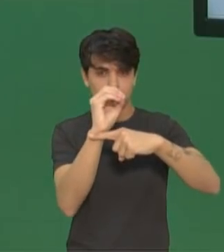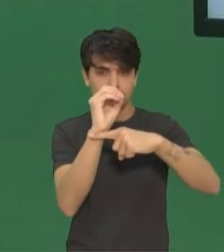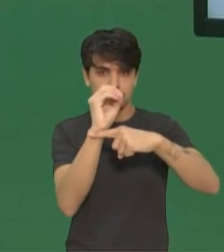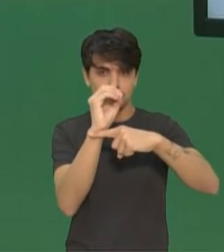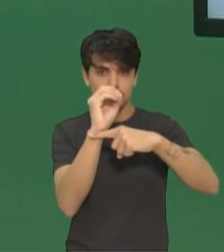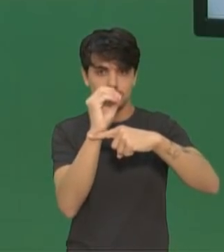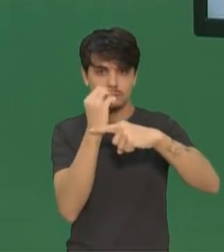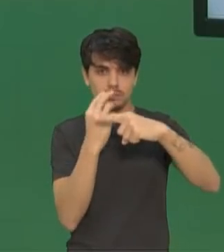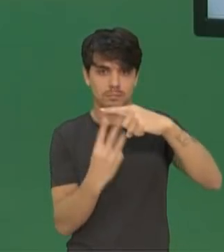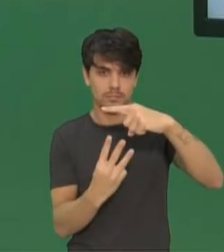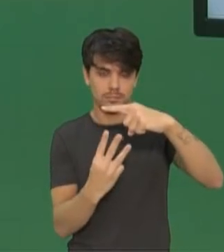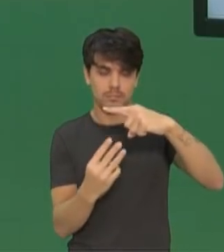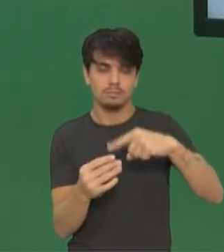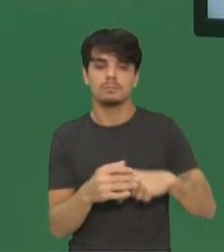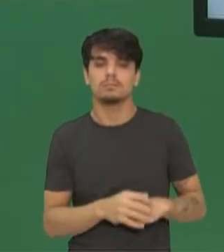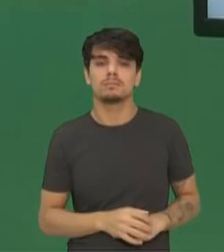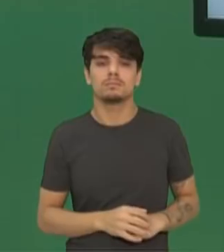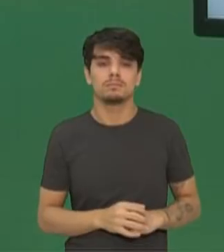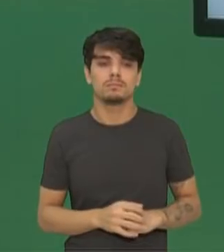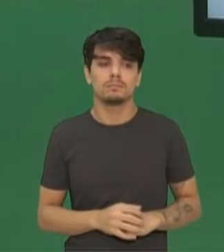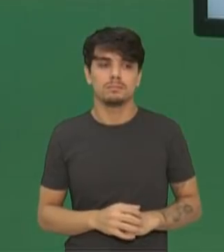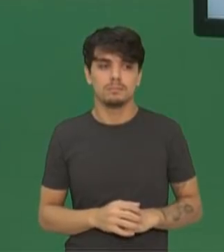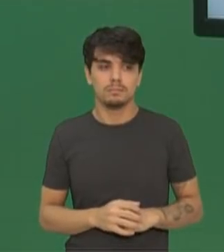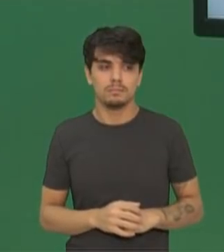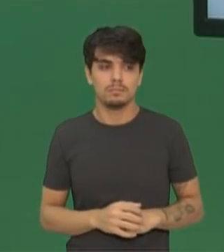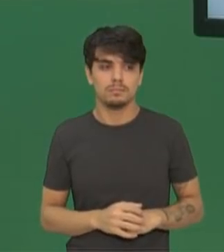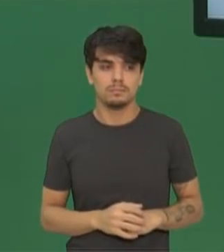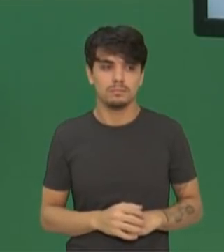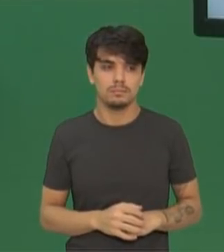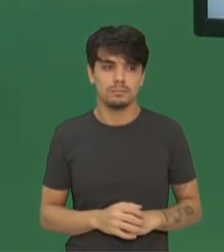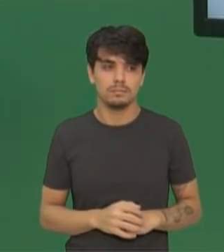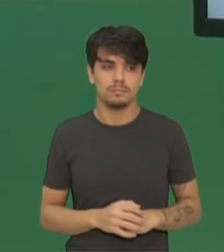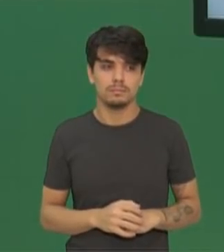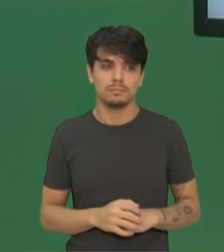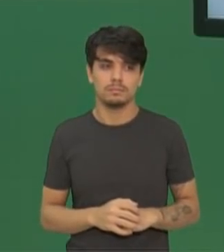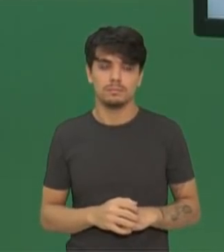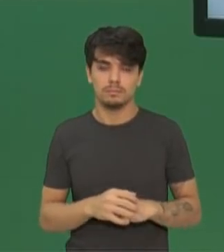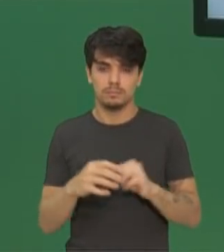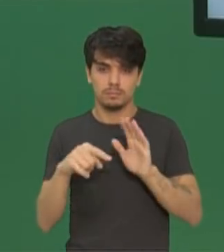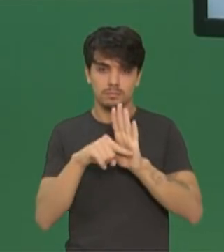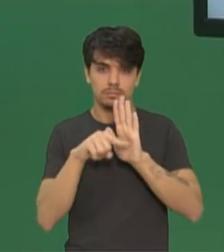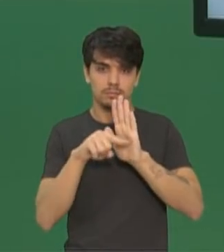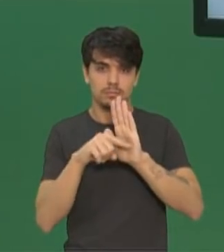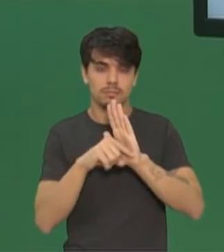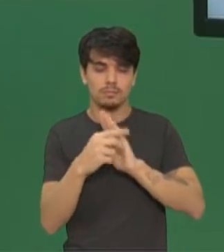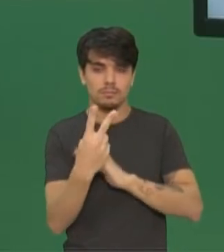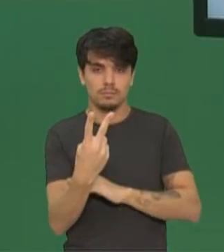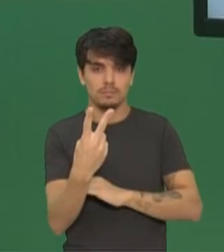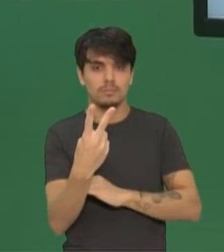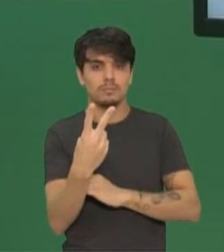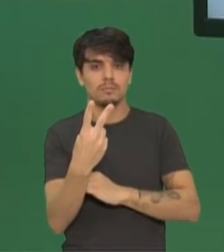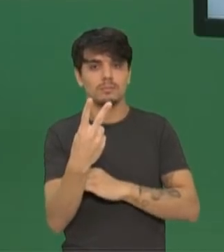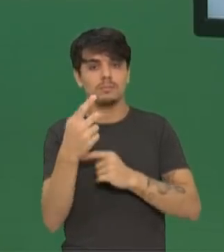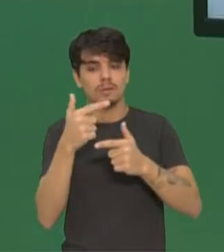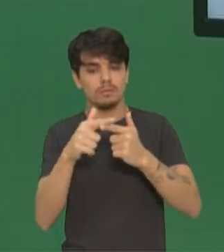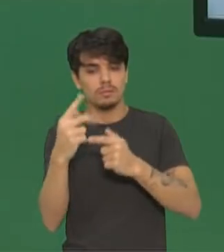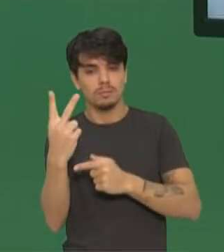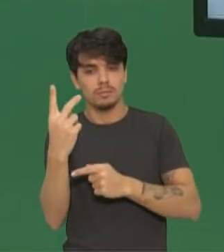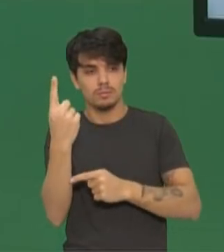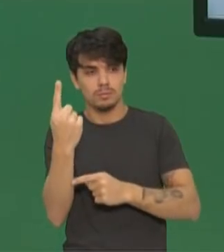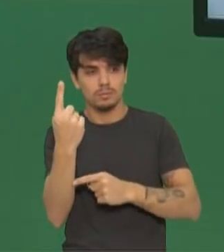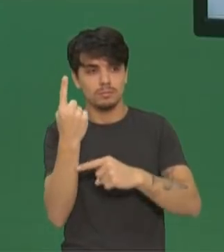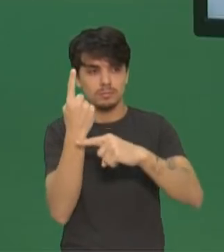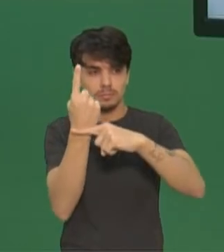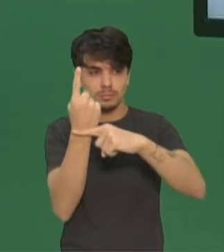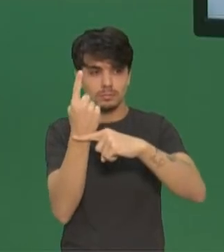dar 3. Aqui menos. O 2 divididos por 2 dá 1. E o